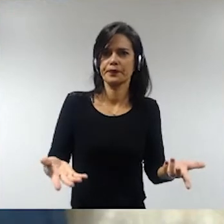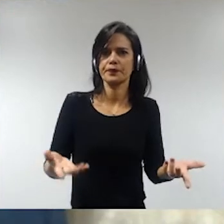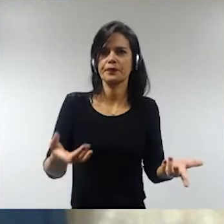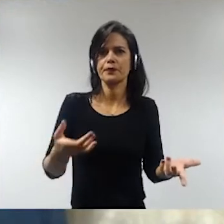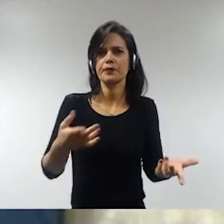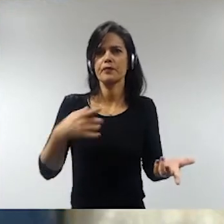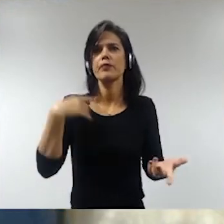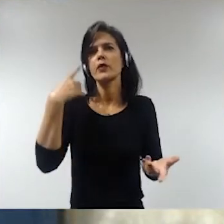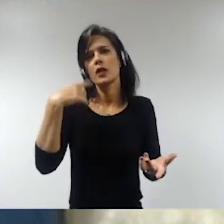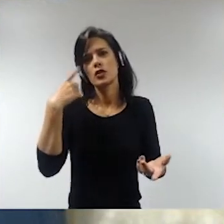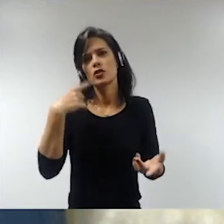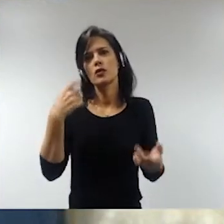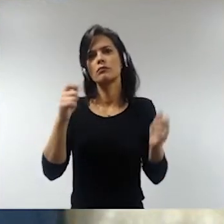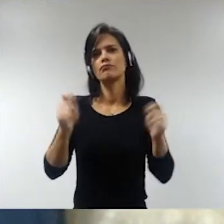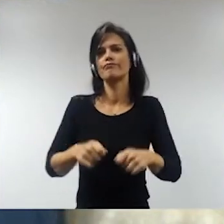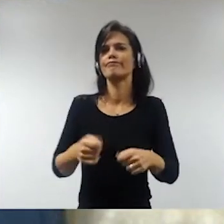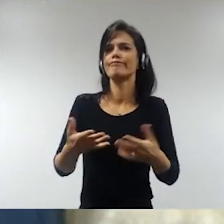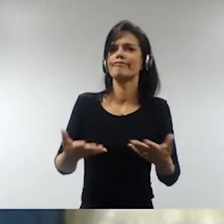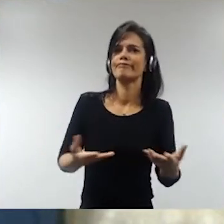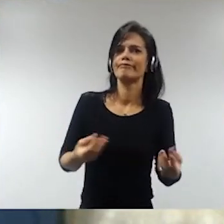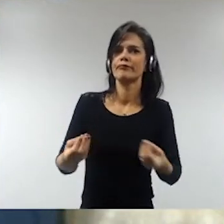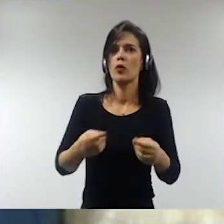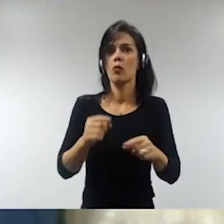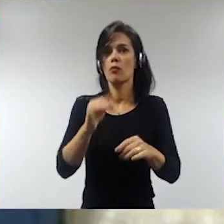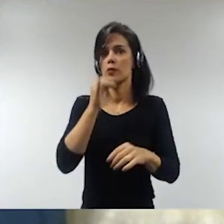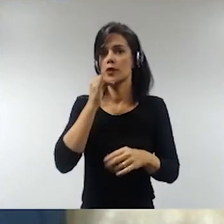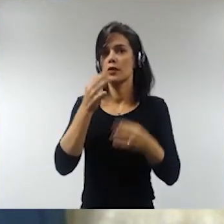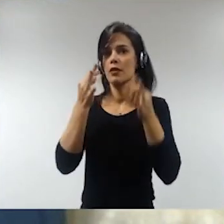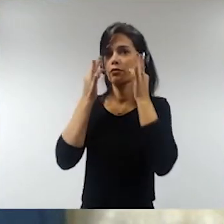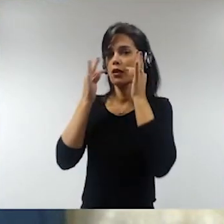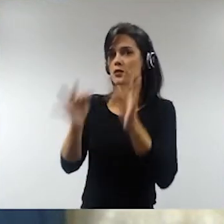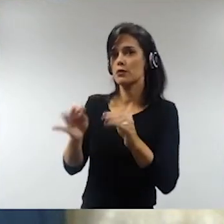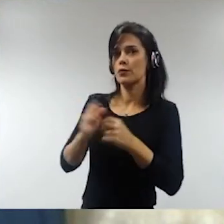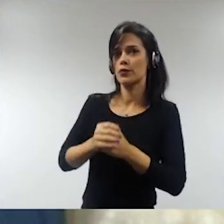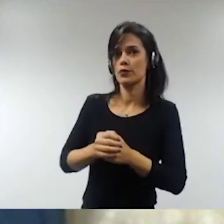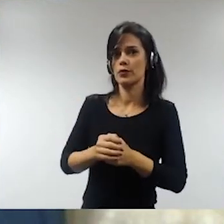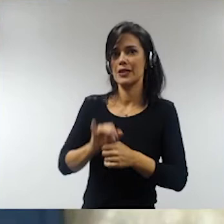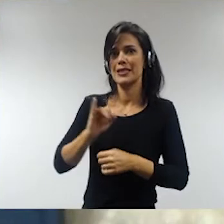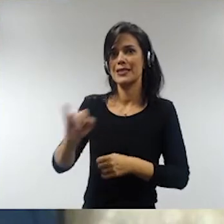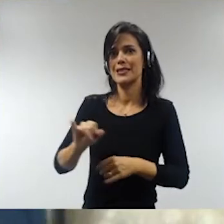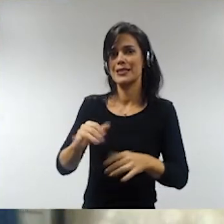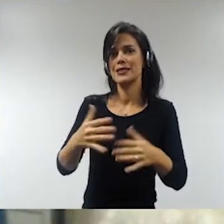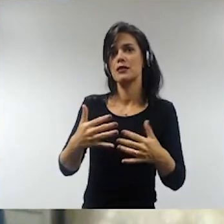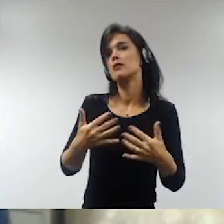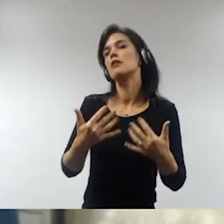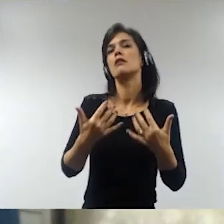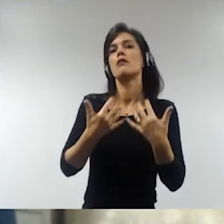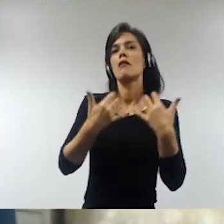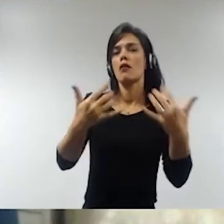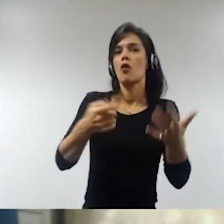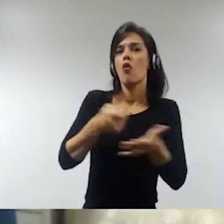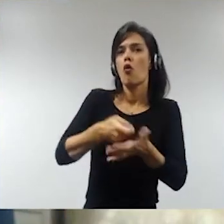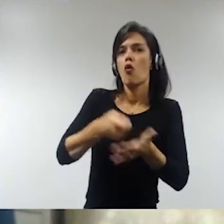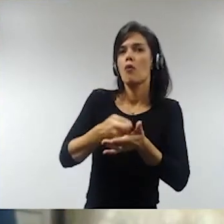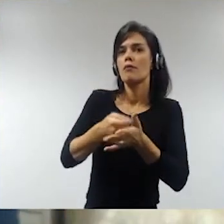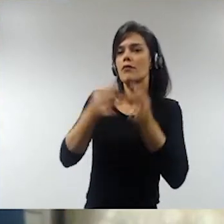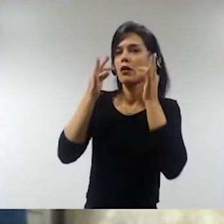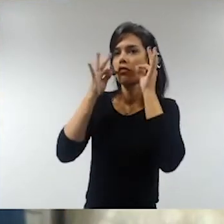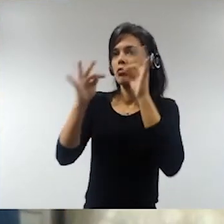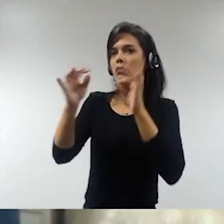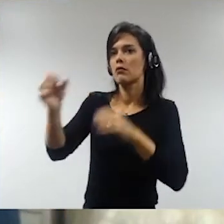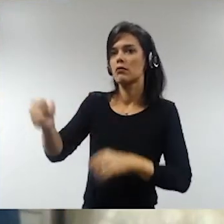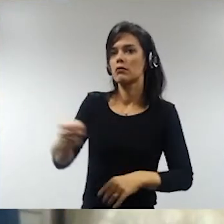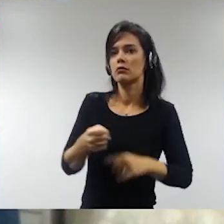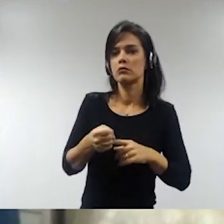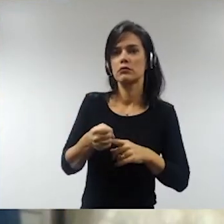partes. Se você pegar, por exemplo, a testemunha, que é fundamental para o seu processo, se a audiência for obrigatória, você não vai levar essa testemunha para o seu escritório, para a sua